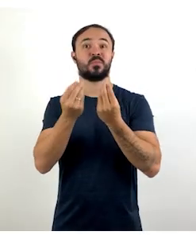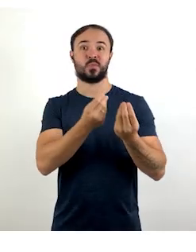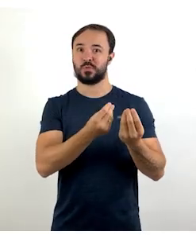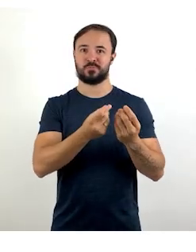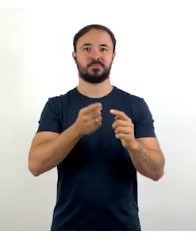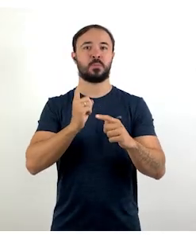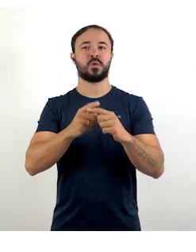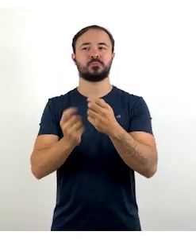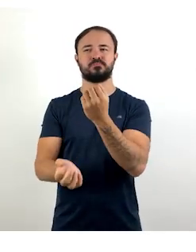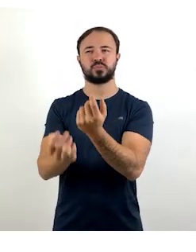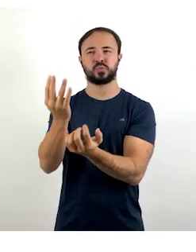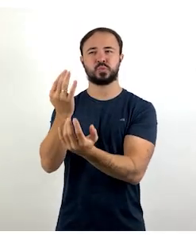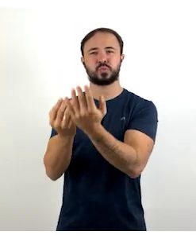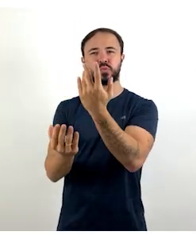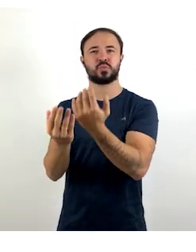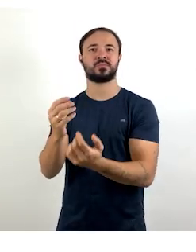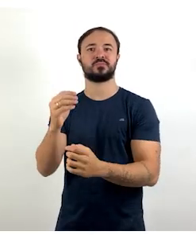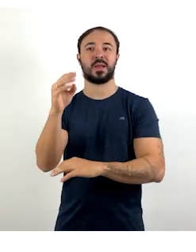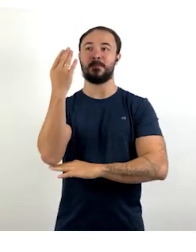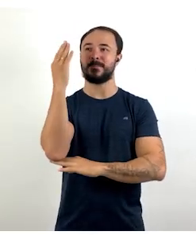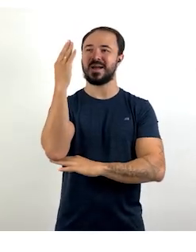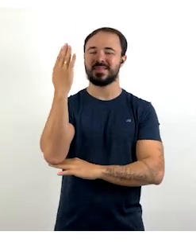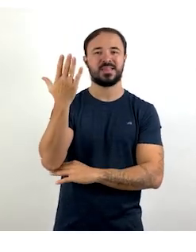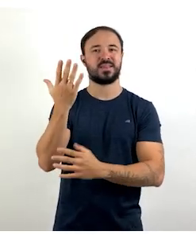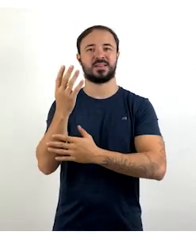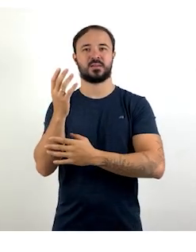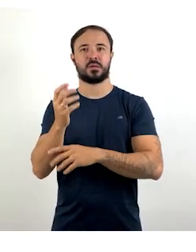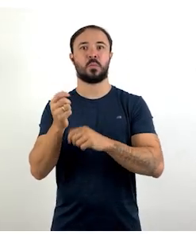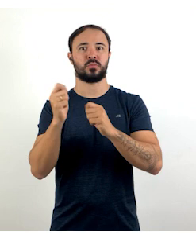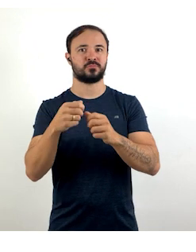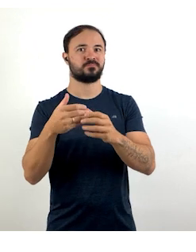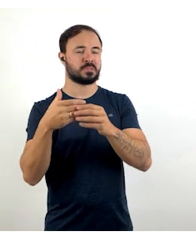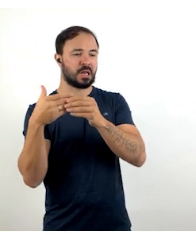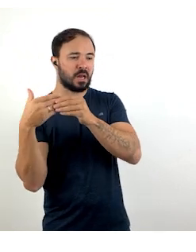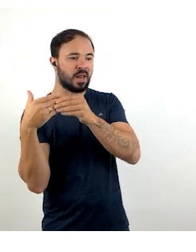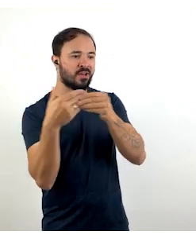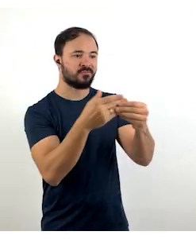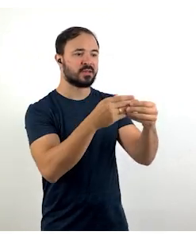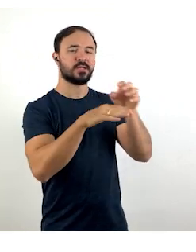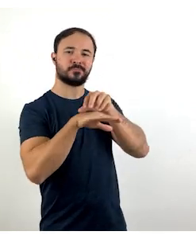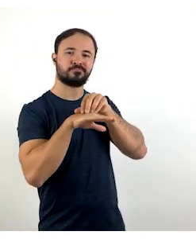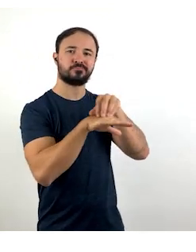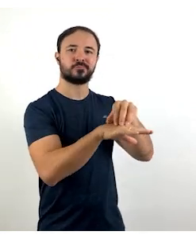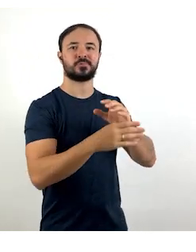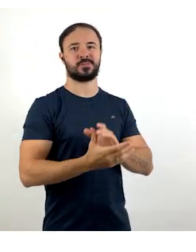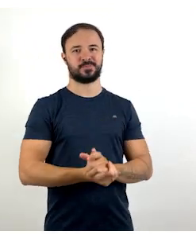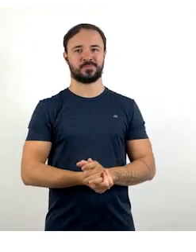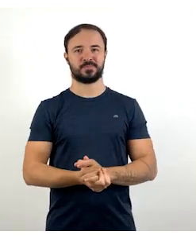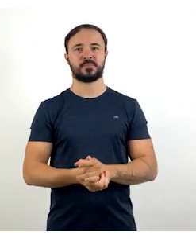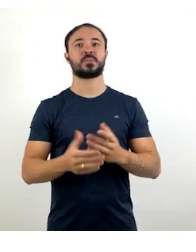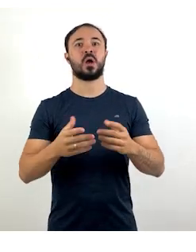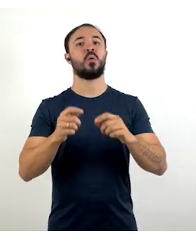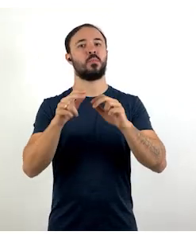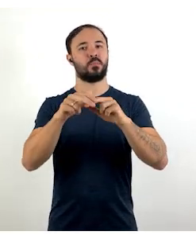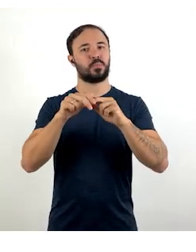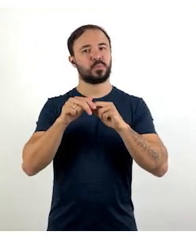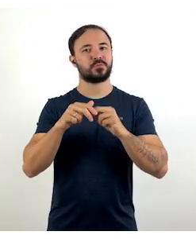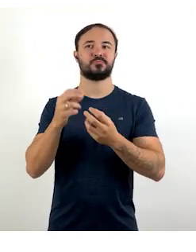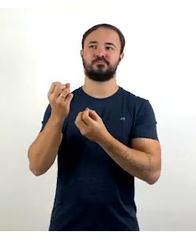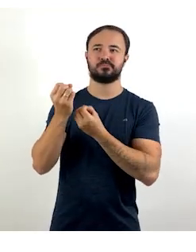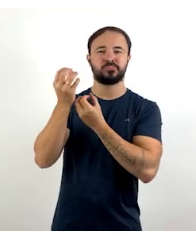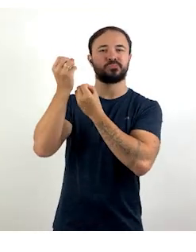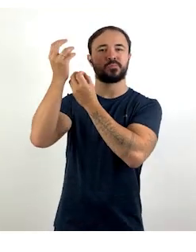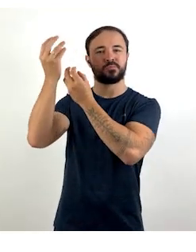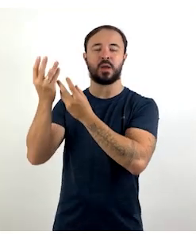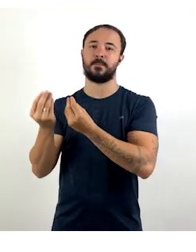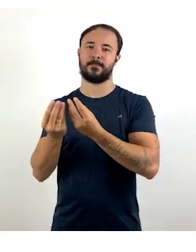porque queimava carvão, queimava madeira para poder gerar vapor e o motor girar o seu eixo e